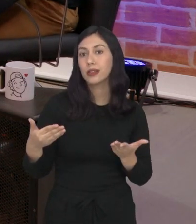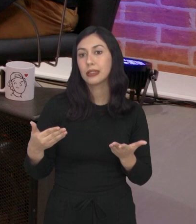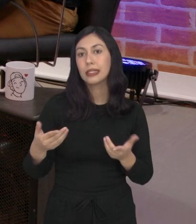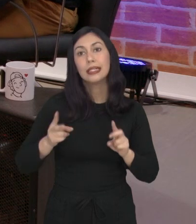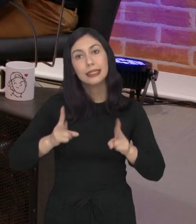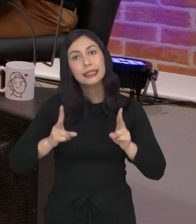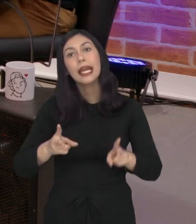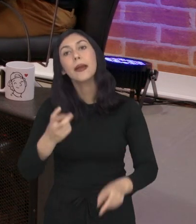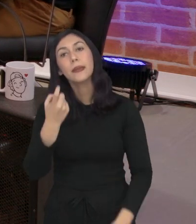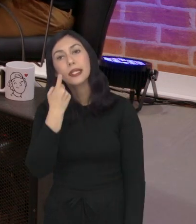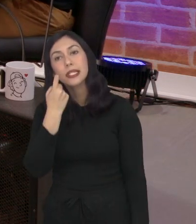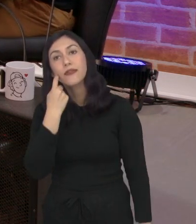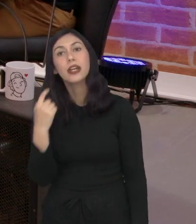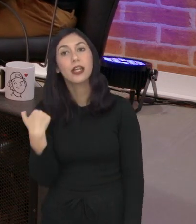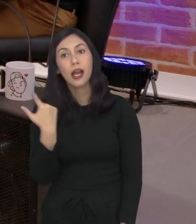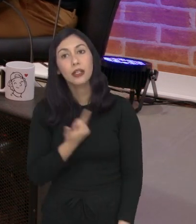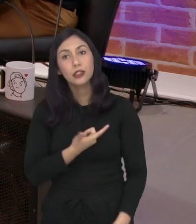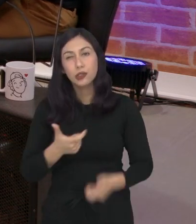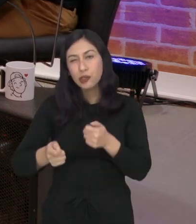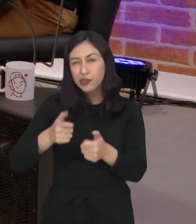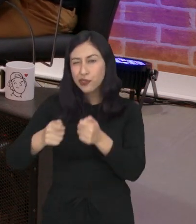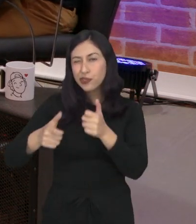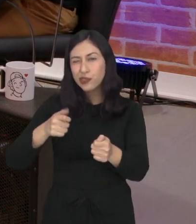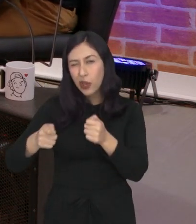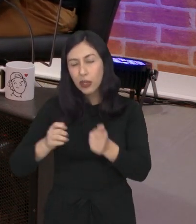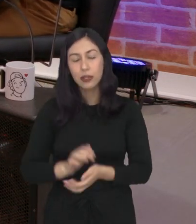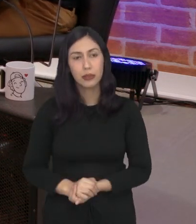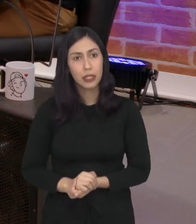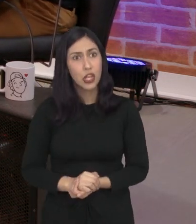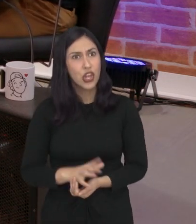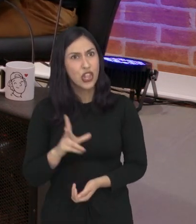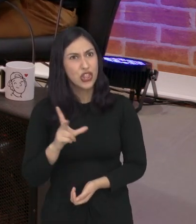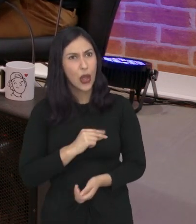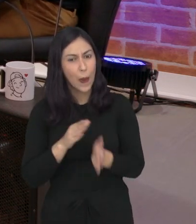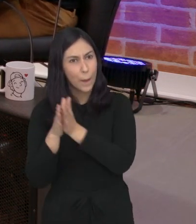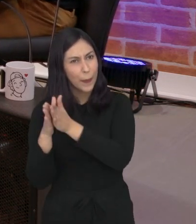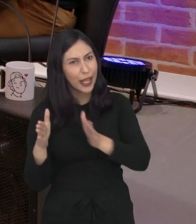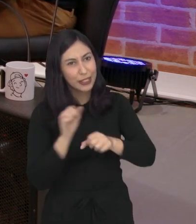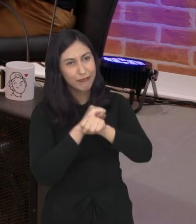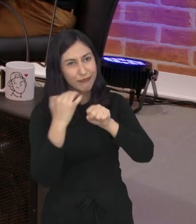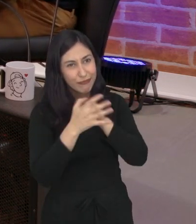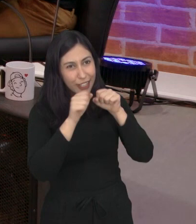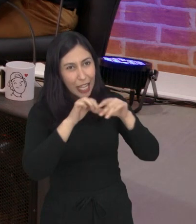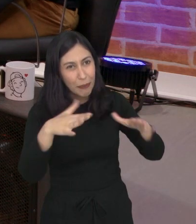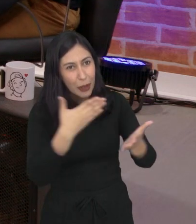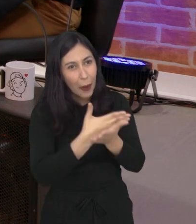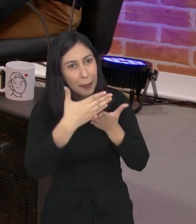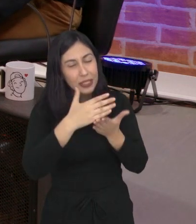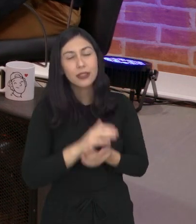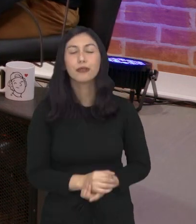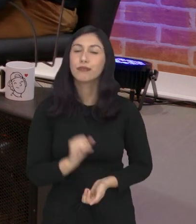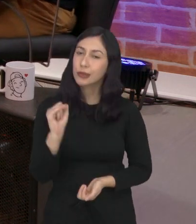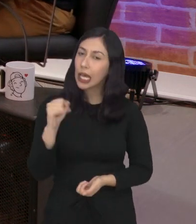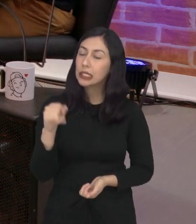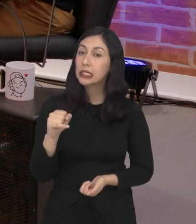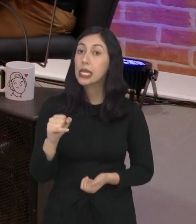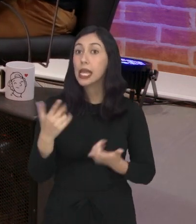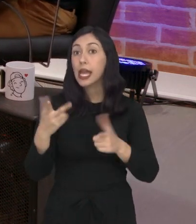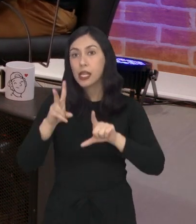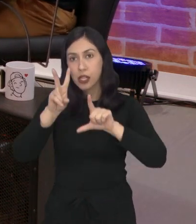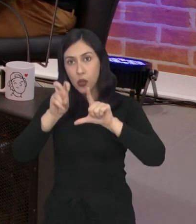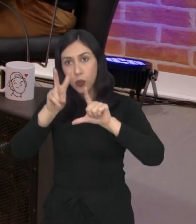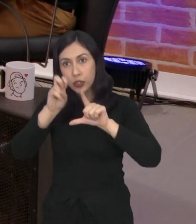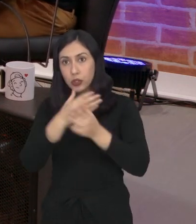sexta-feira... Vocês estão jogando a pandemia inteira o negócio. A gente jogou a pandemia inteira. Começou antes da pandemia, na real, outra. E essa da Twitch minha, que a gente começou